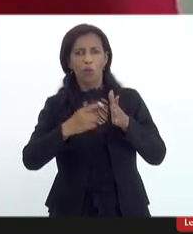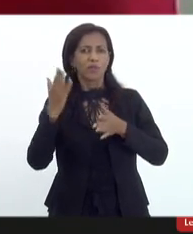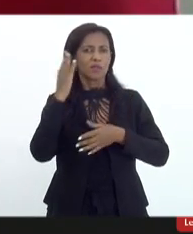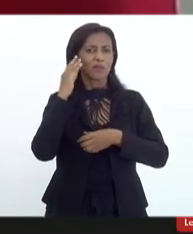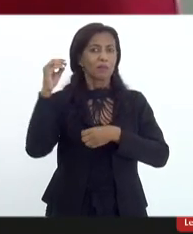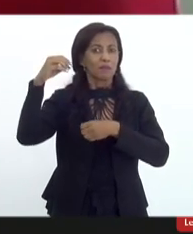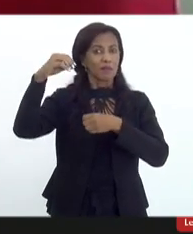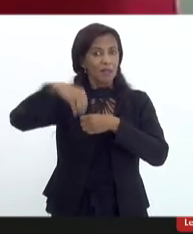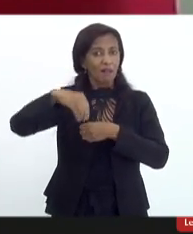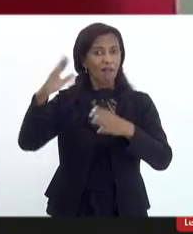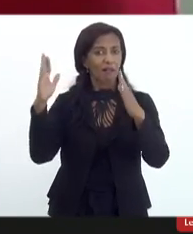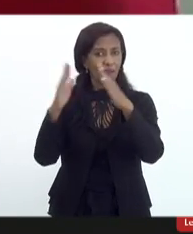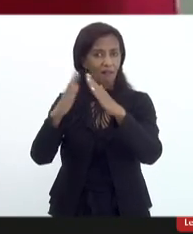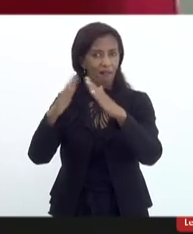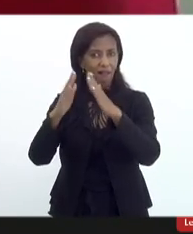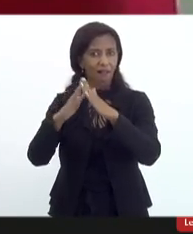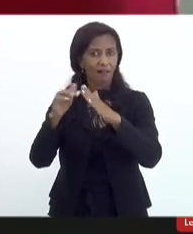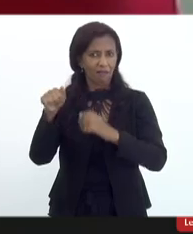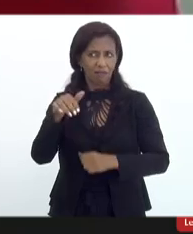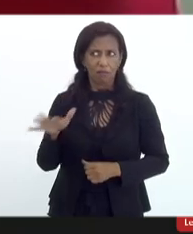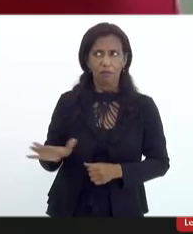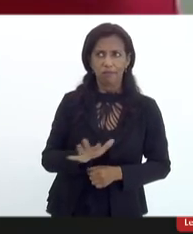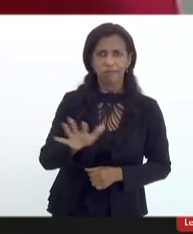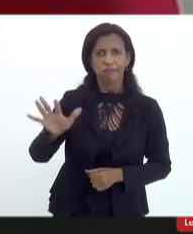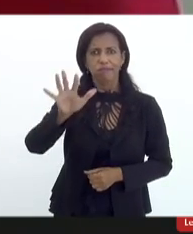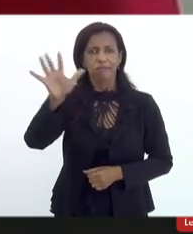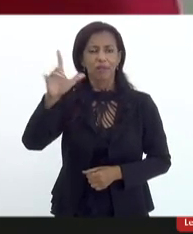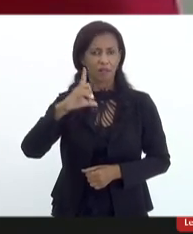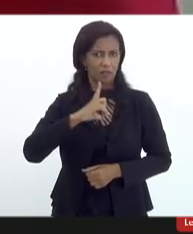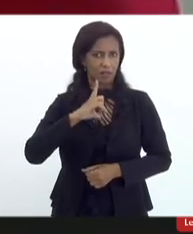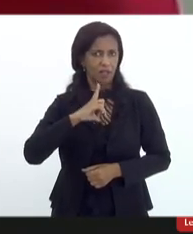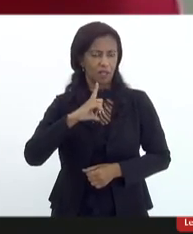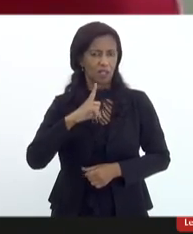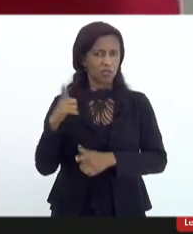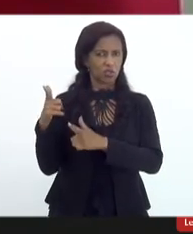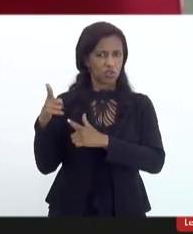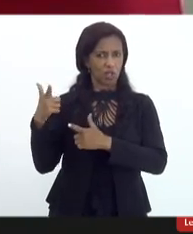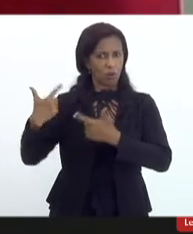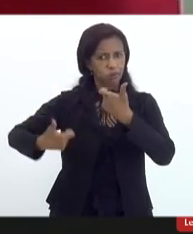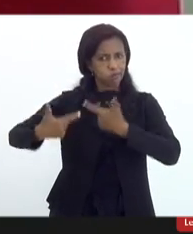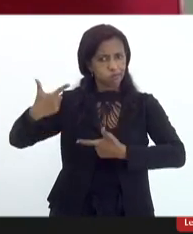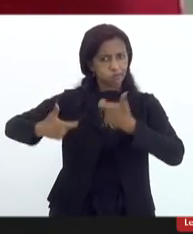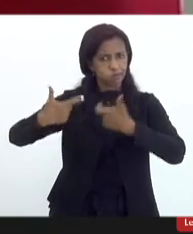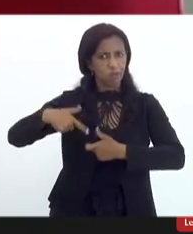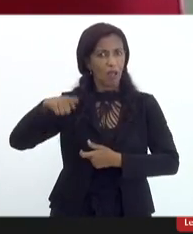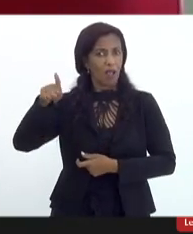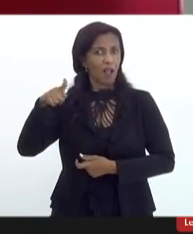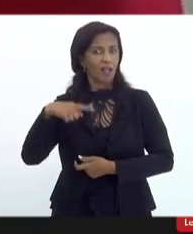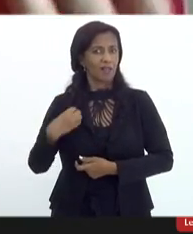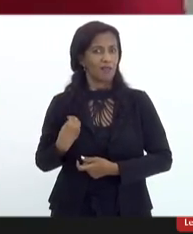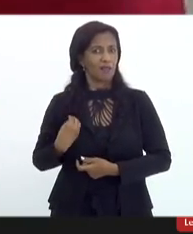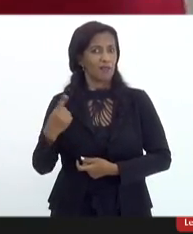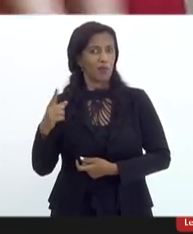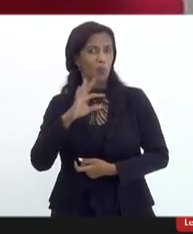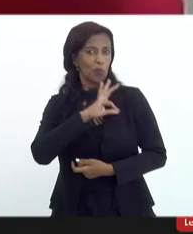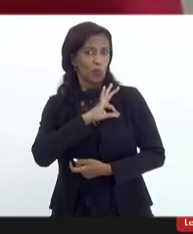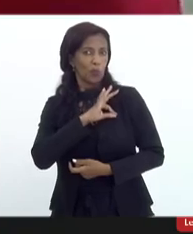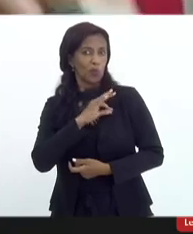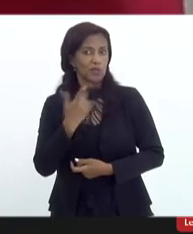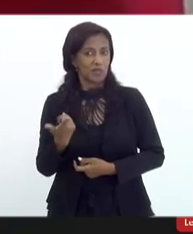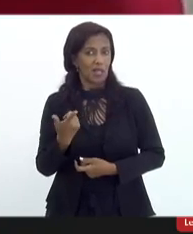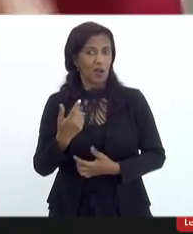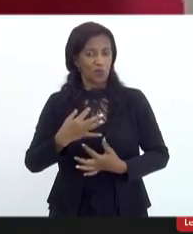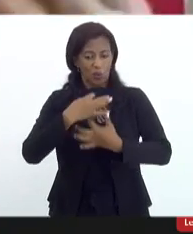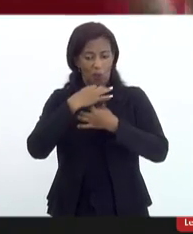que era uma casa dentro de uma comunidade que tinha o conflito, né, que ali morava um policial. Então, a gente também consegue